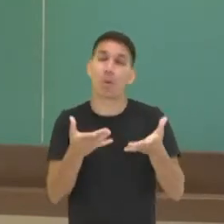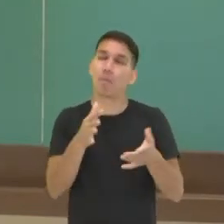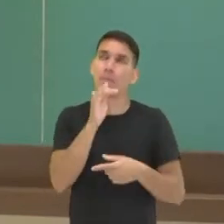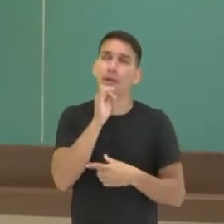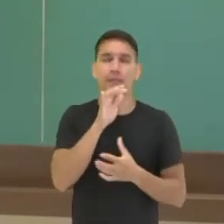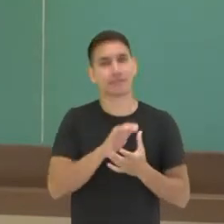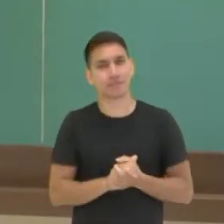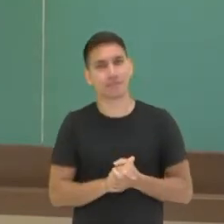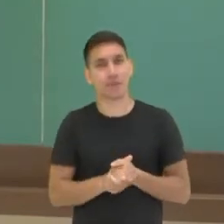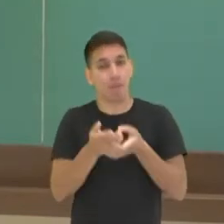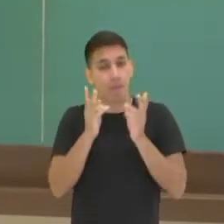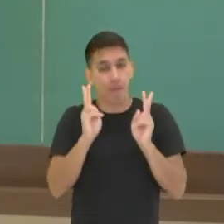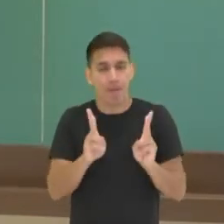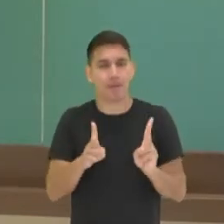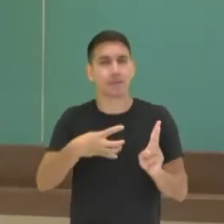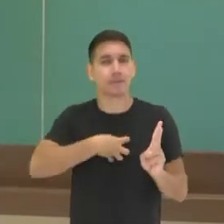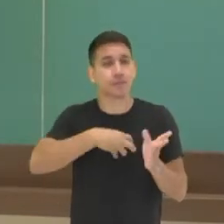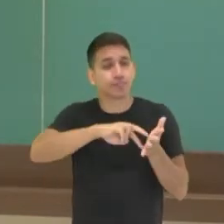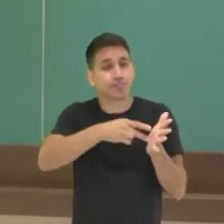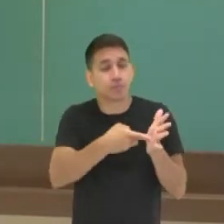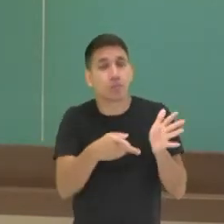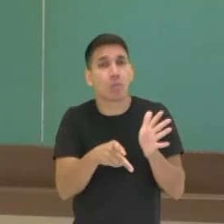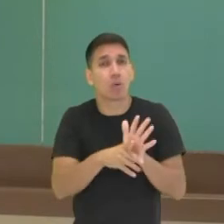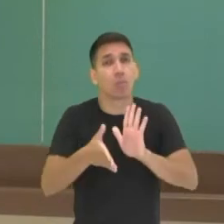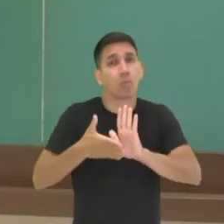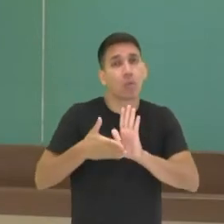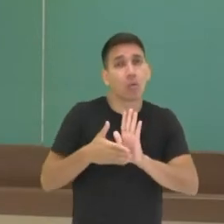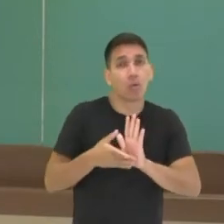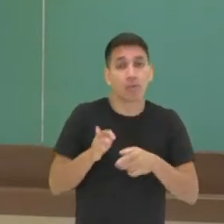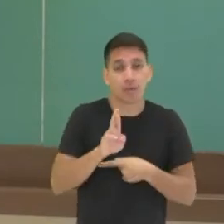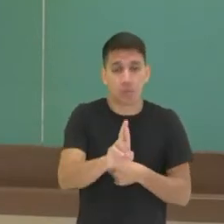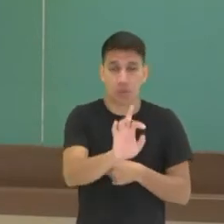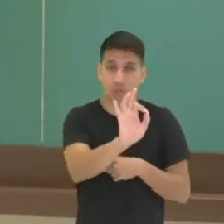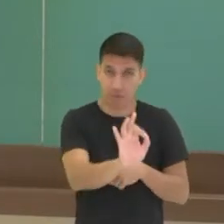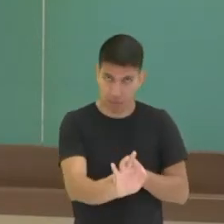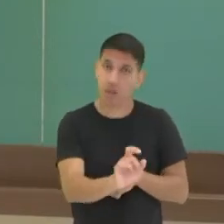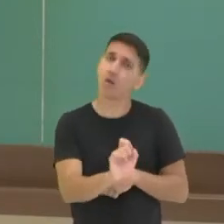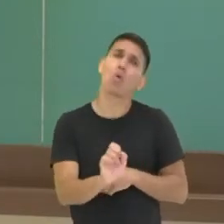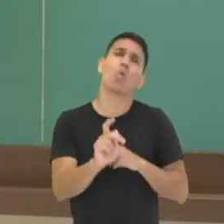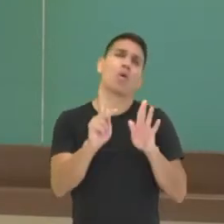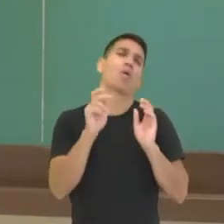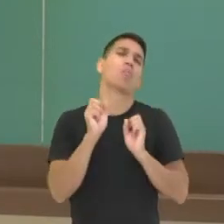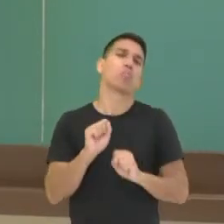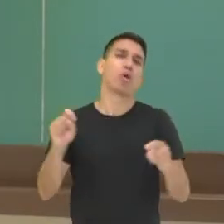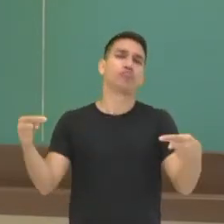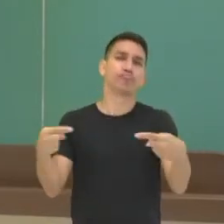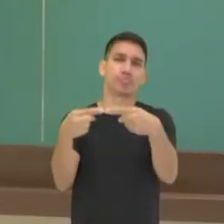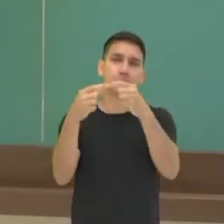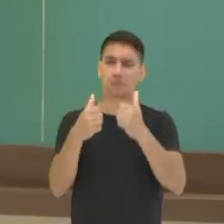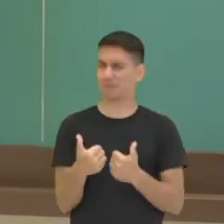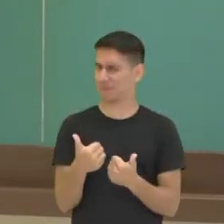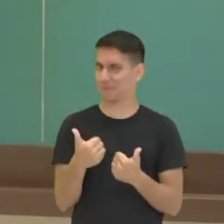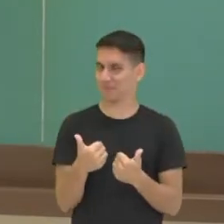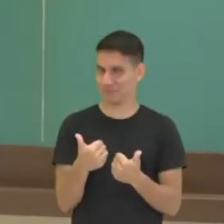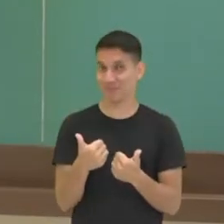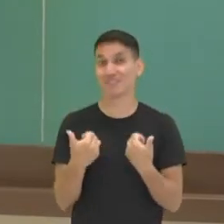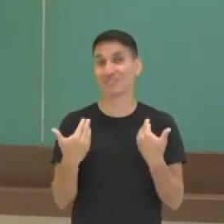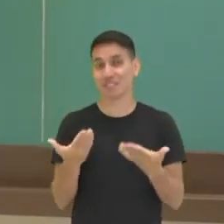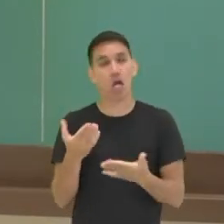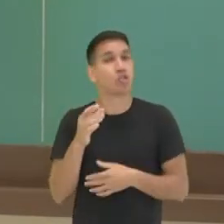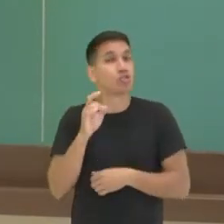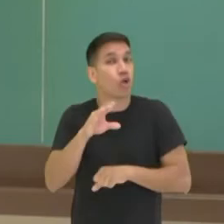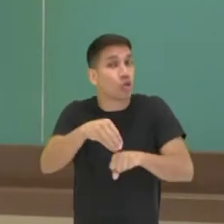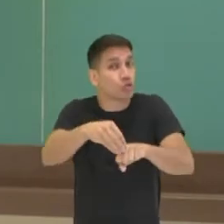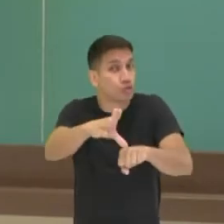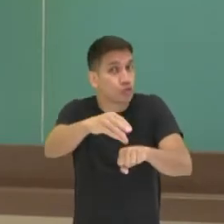disseram com o mesmo sentido que está sendo proposto como resposta correta, certamente também vocês acertaram, ok? Então, aqui apenas